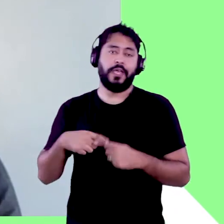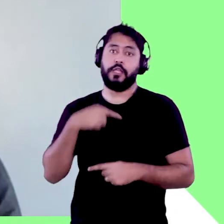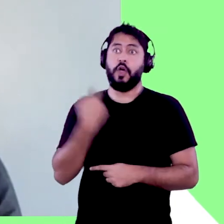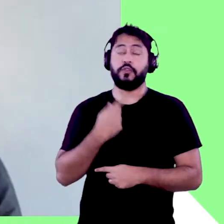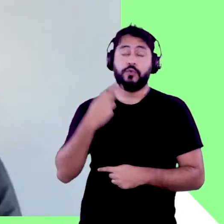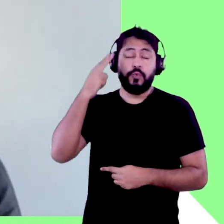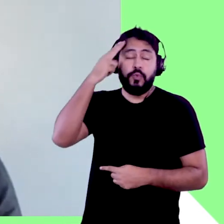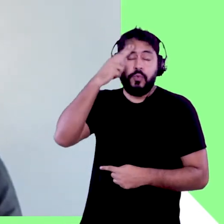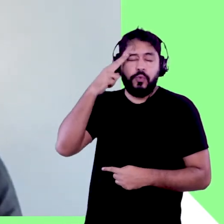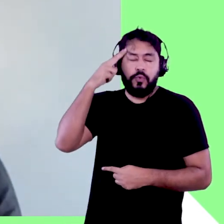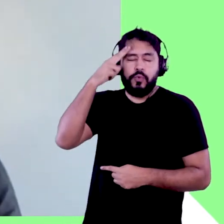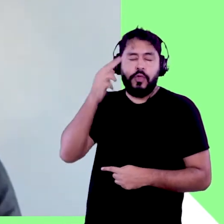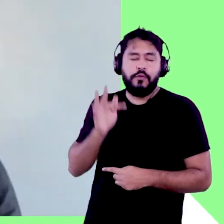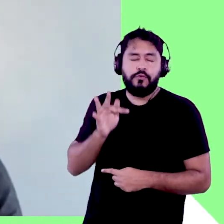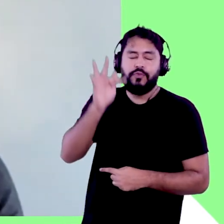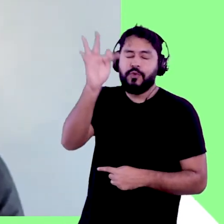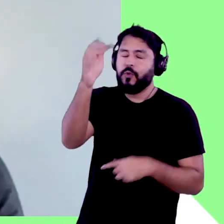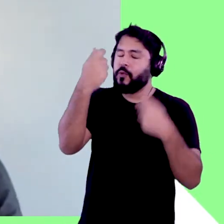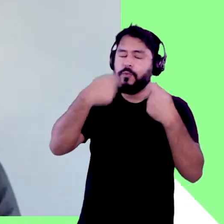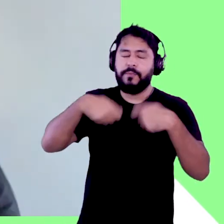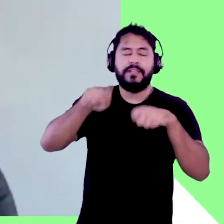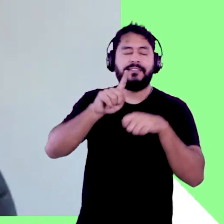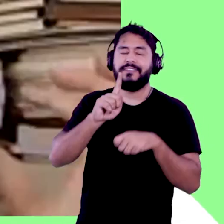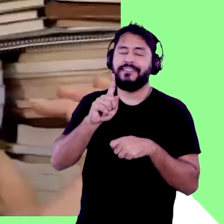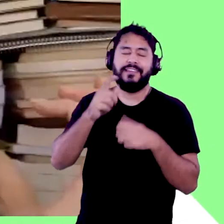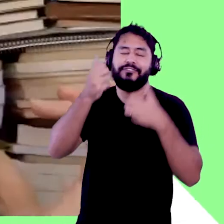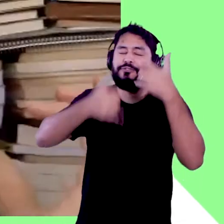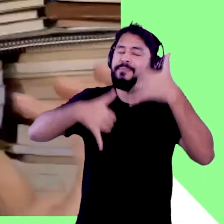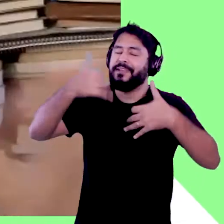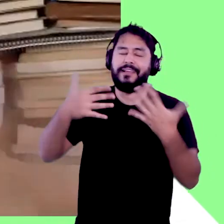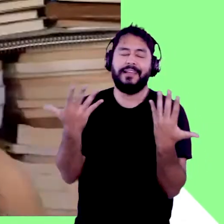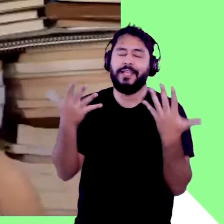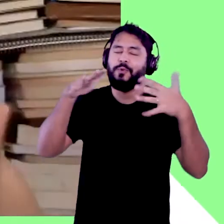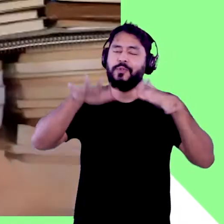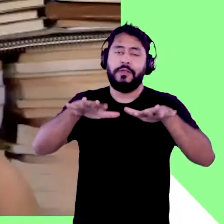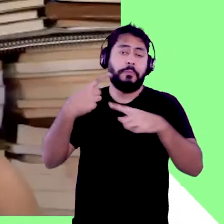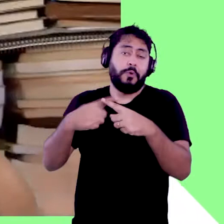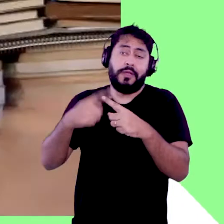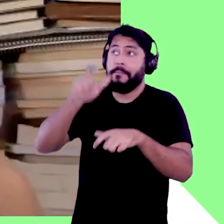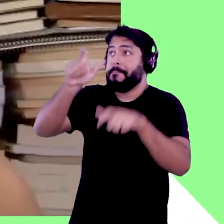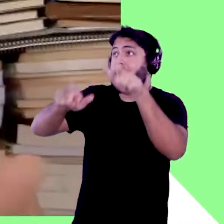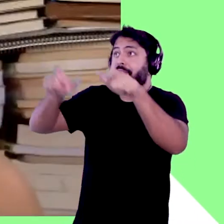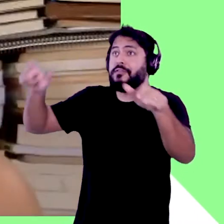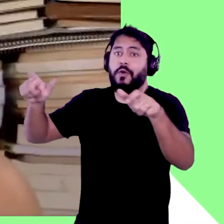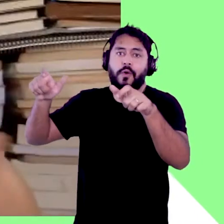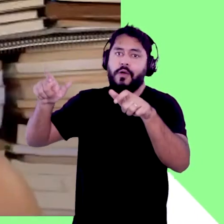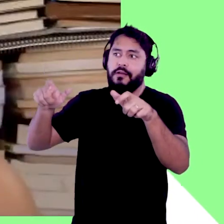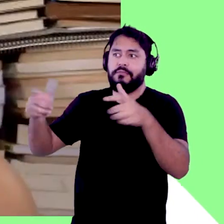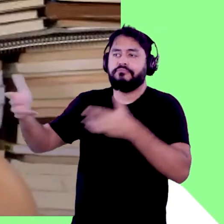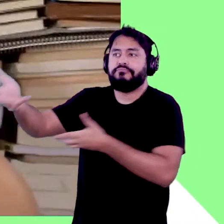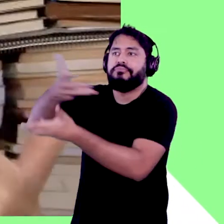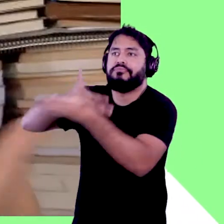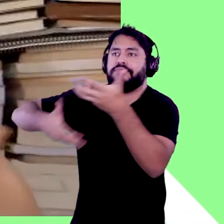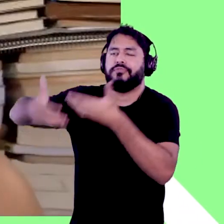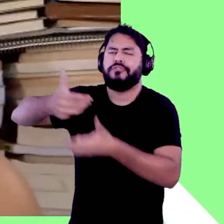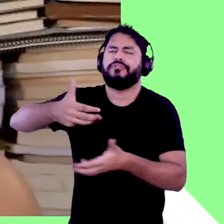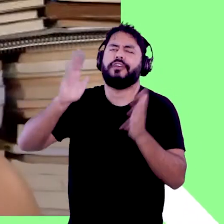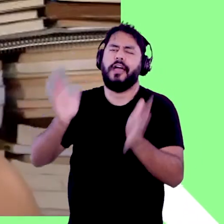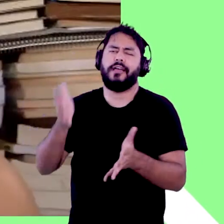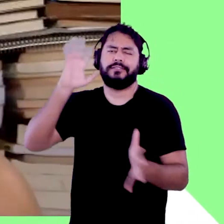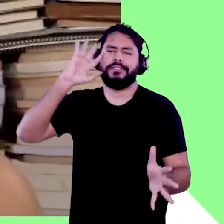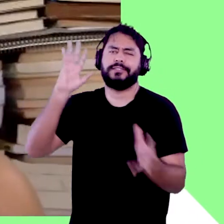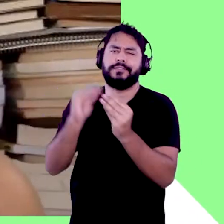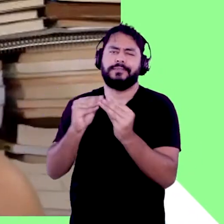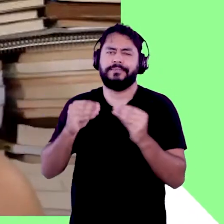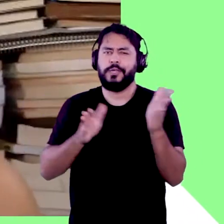gente chegar a um cenário onde as pessoas diversas e interagem de forma com